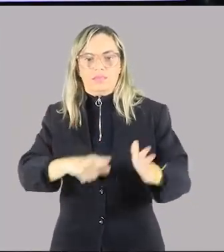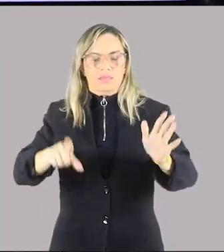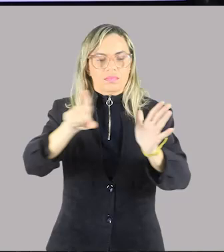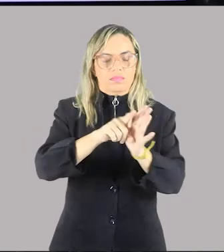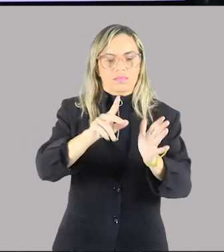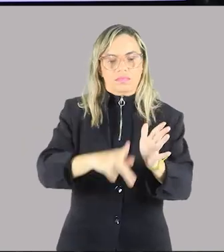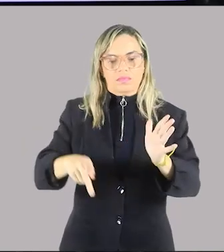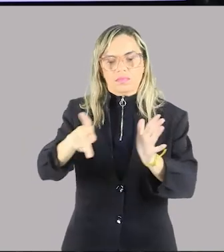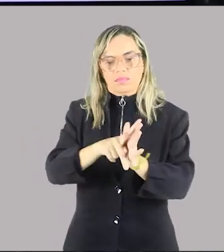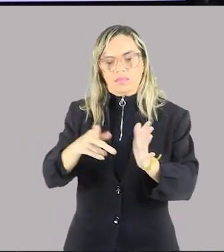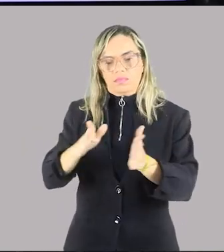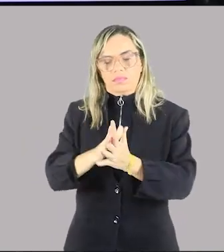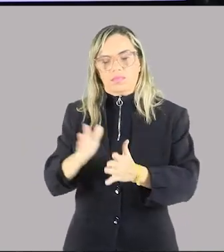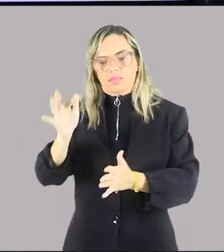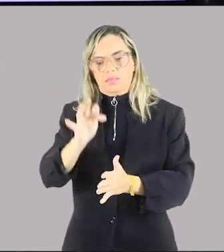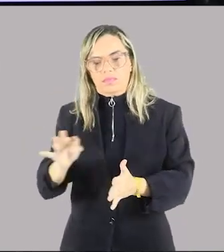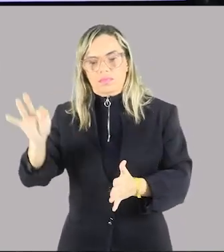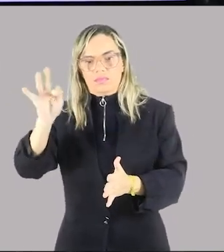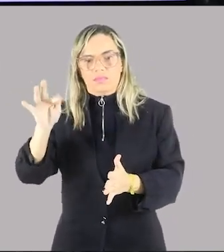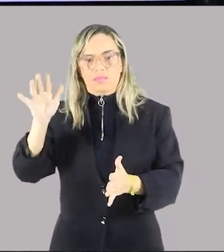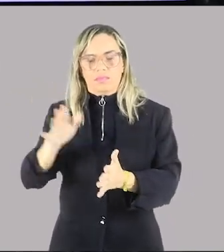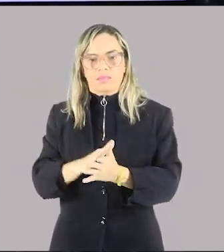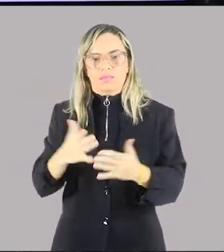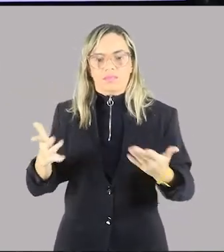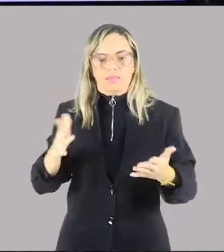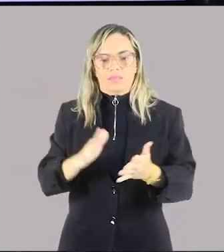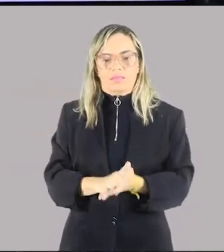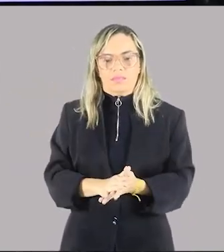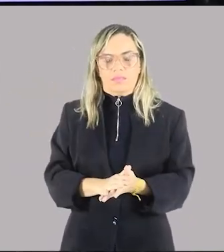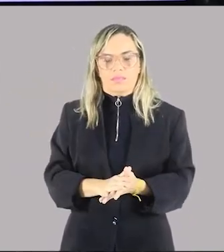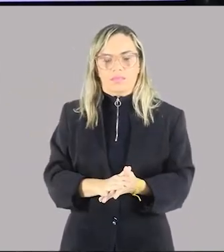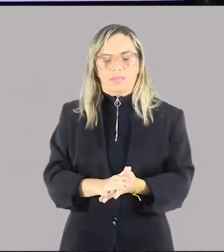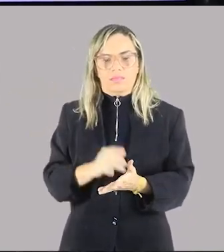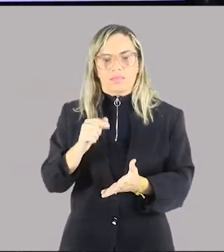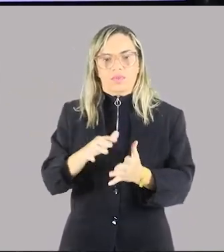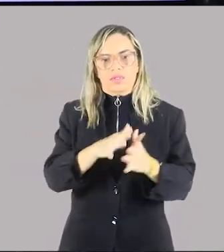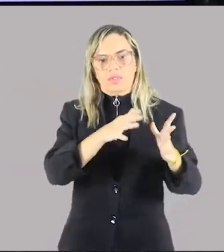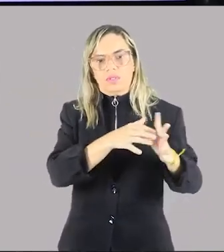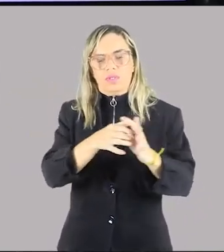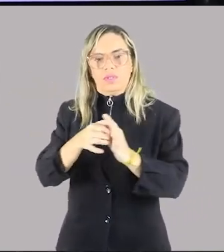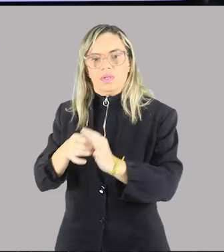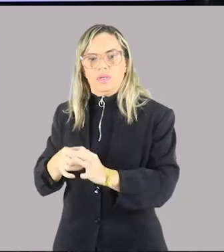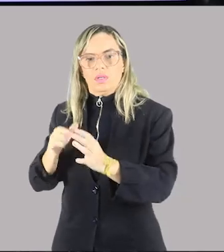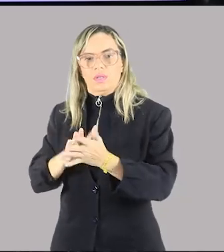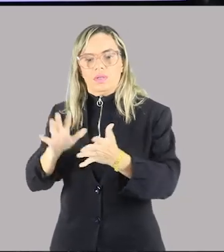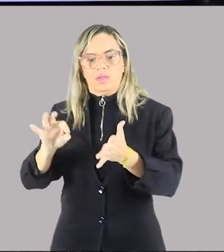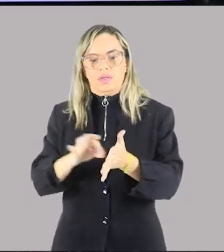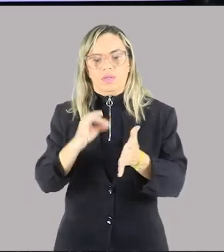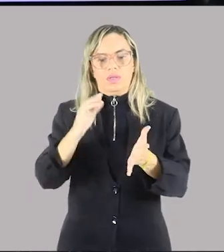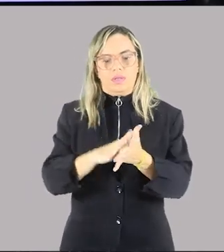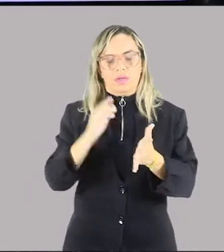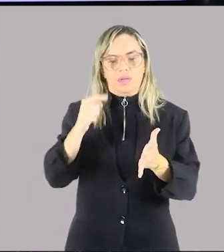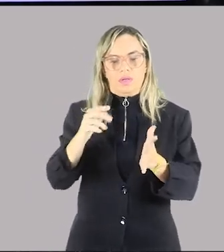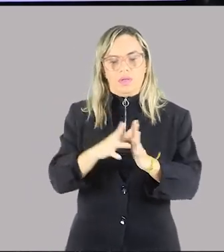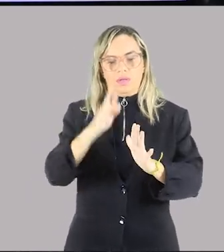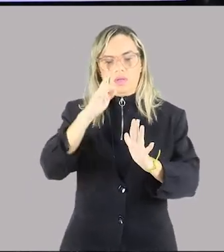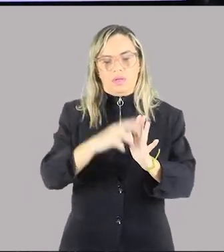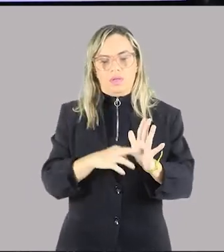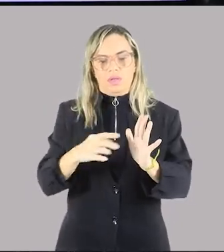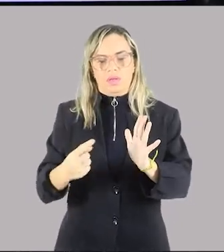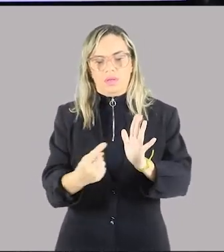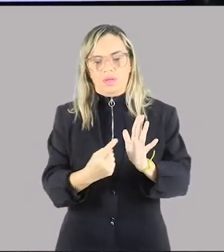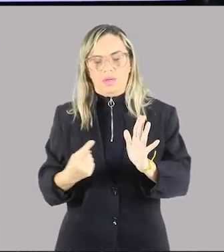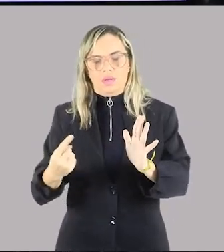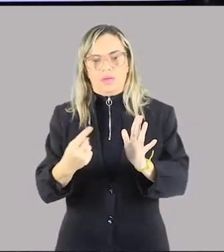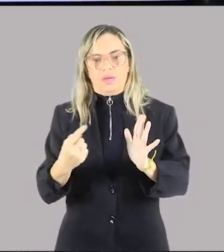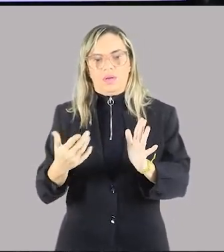A União, ela estabeleceu um regime único, porque é necessário esse estabelecimento de regime único em cada